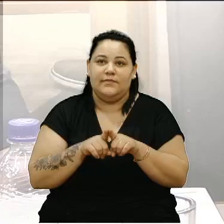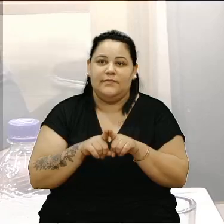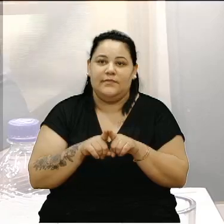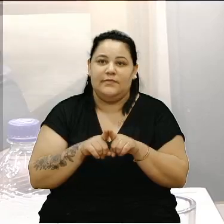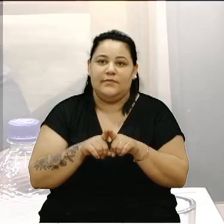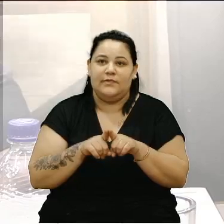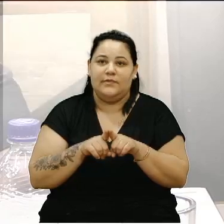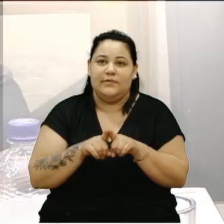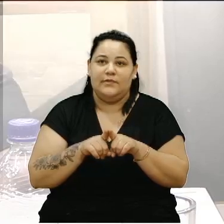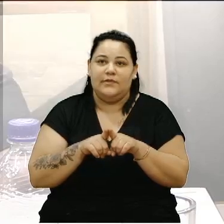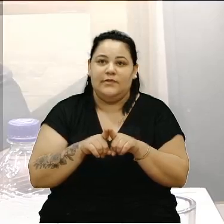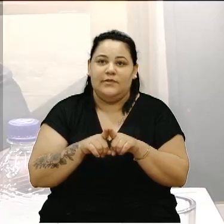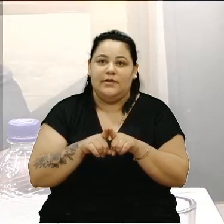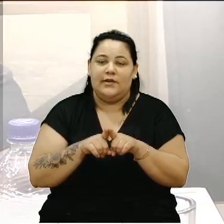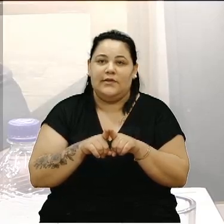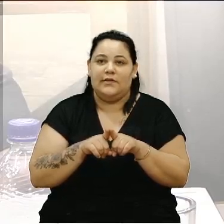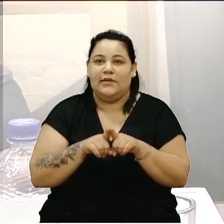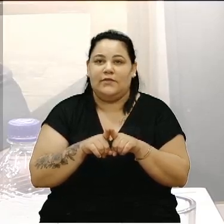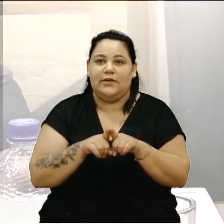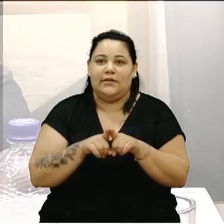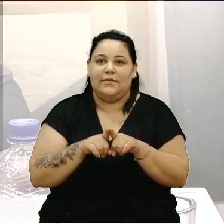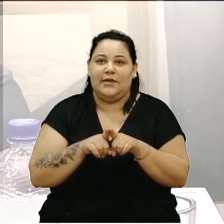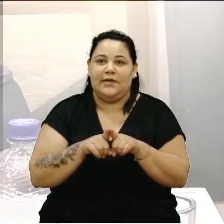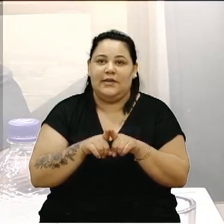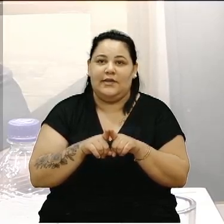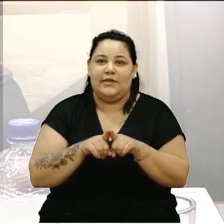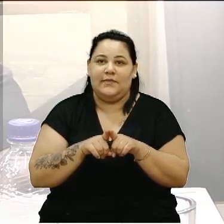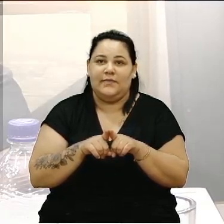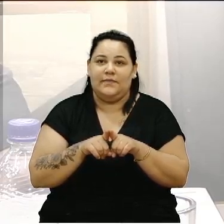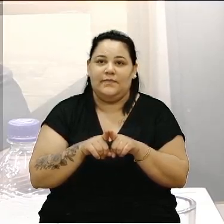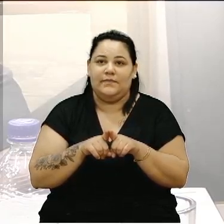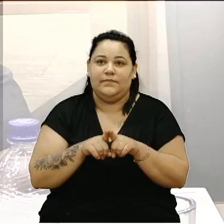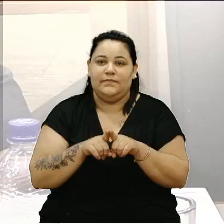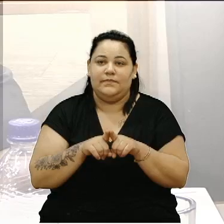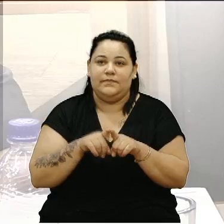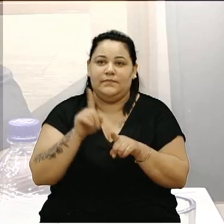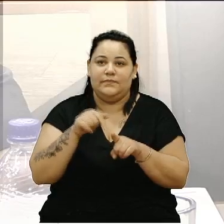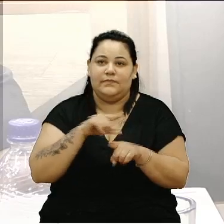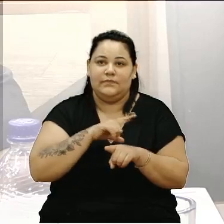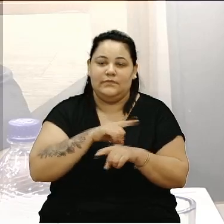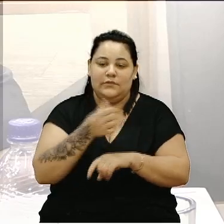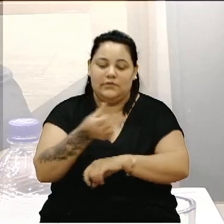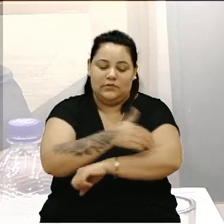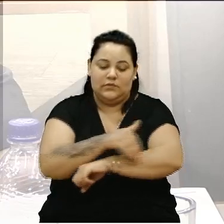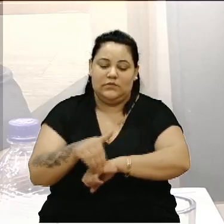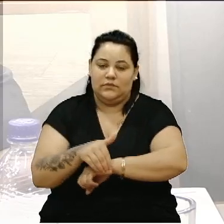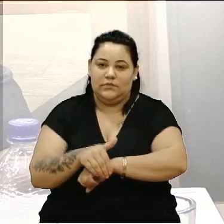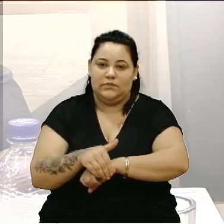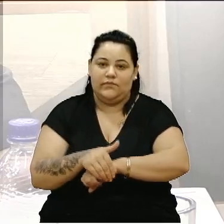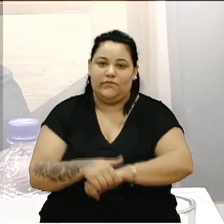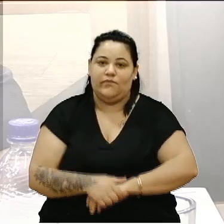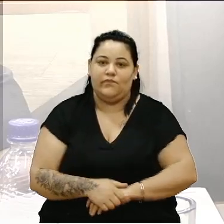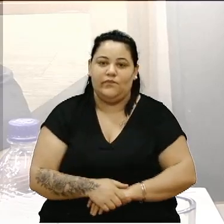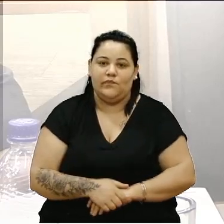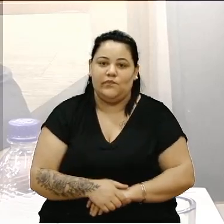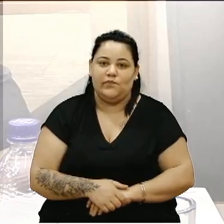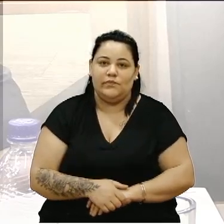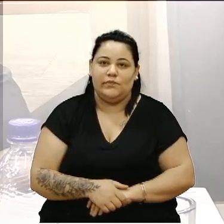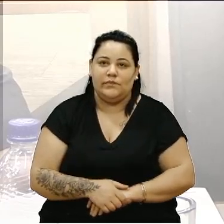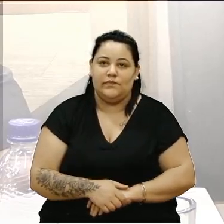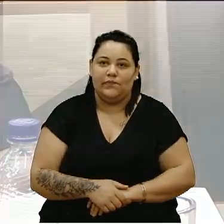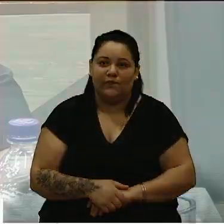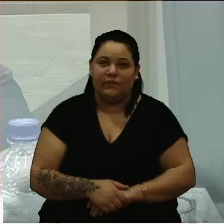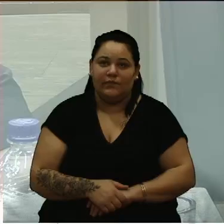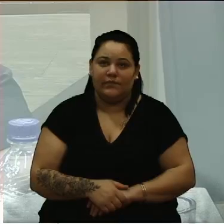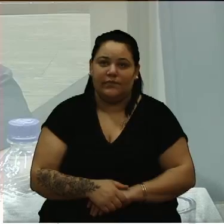ruas, eu disse que bom, porque o Jardim das Hortênsias eram 6 ruas que estavam previstas ali. Está